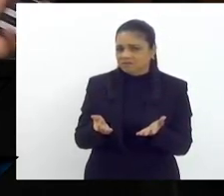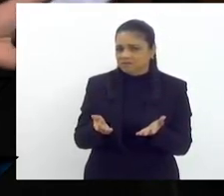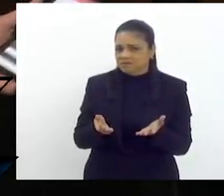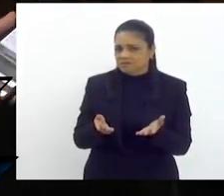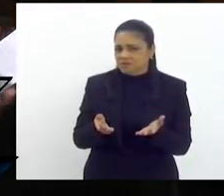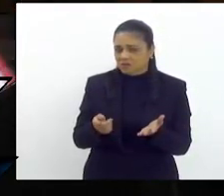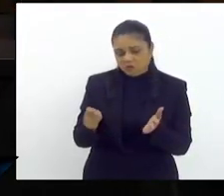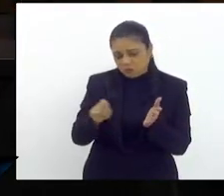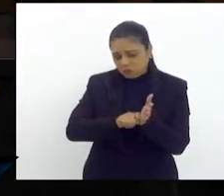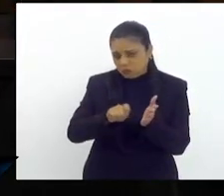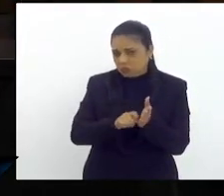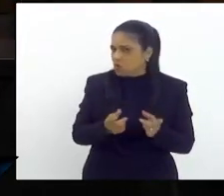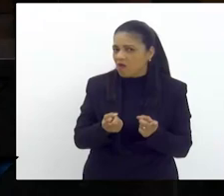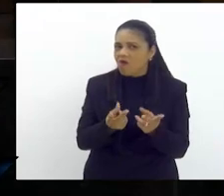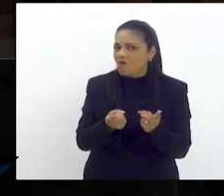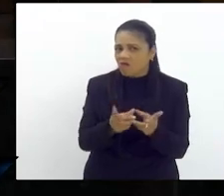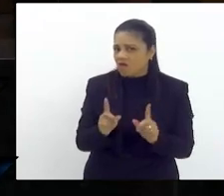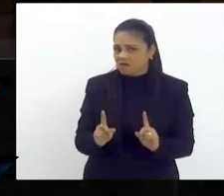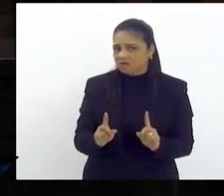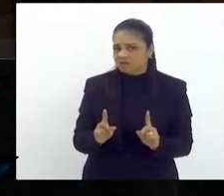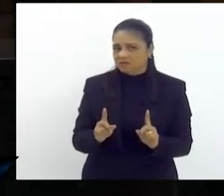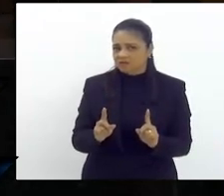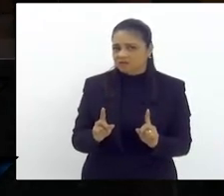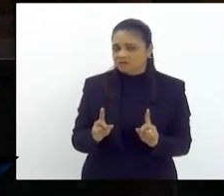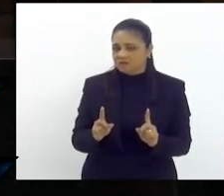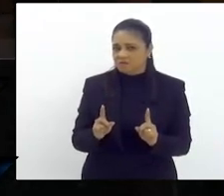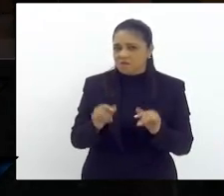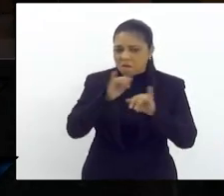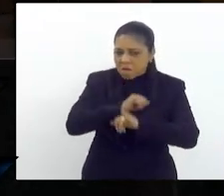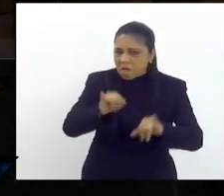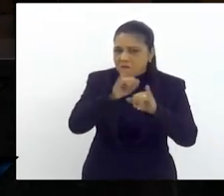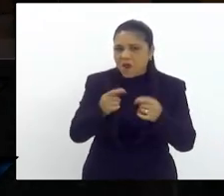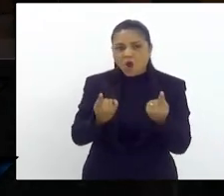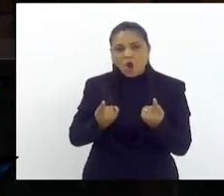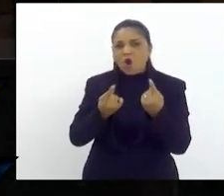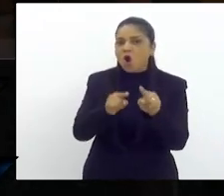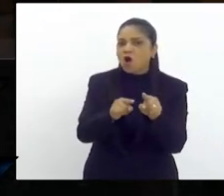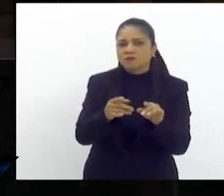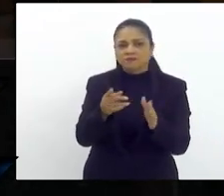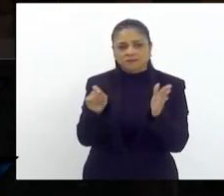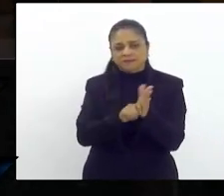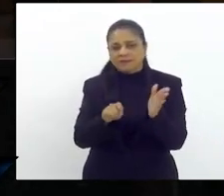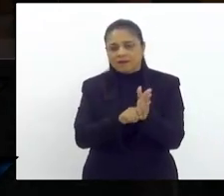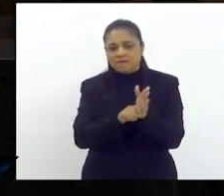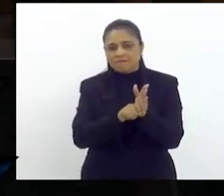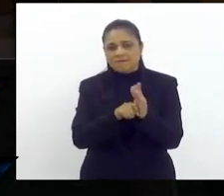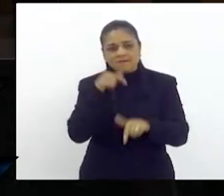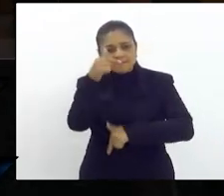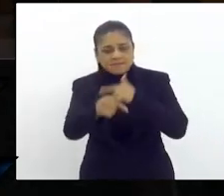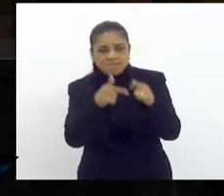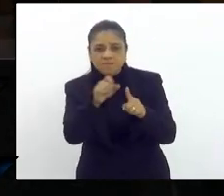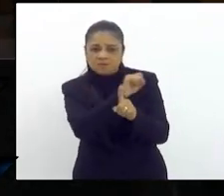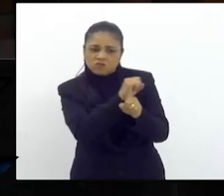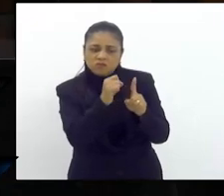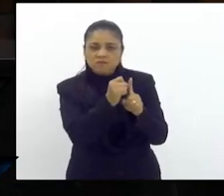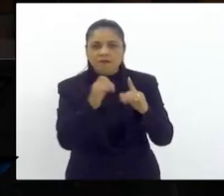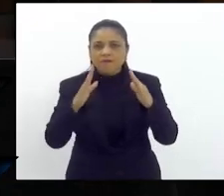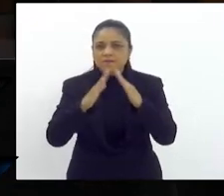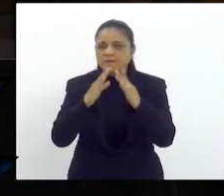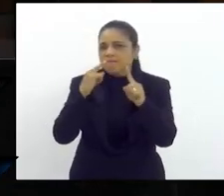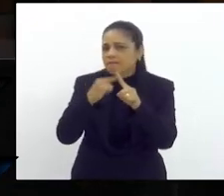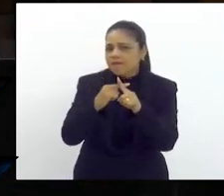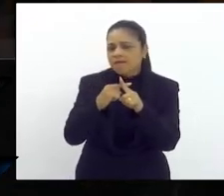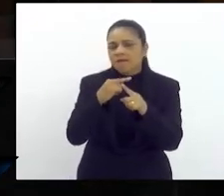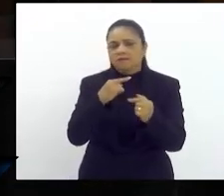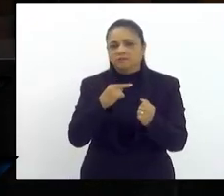trafica drogas prega contra as drogas fazem trabalhos sociais em suas igrejas